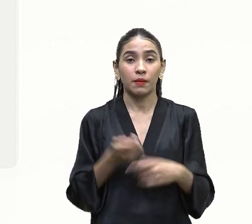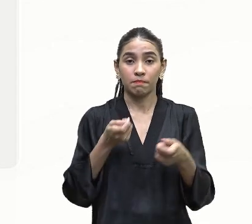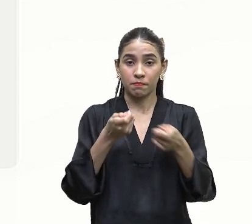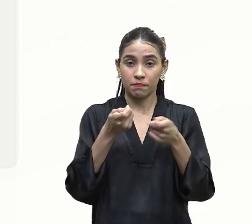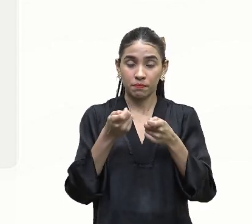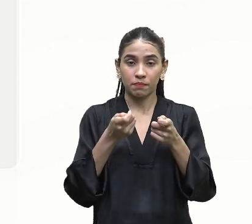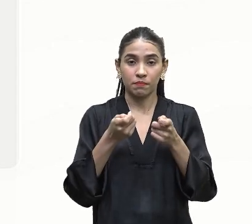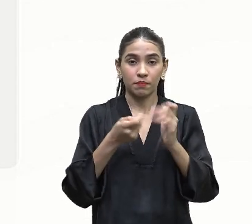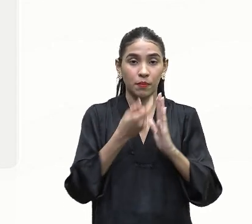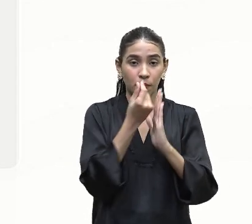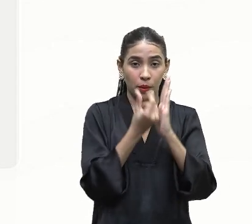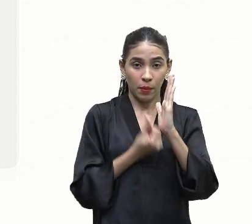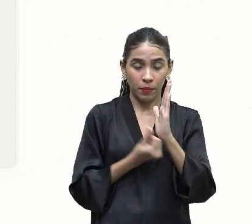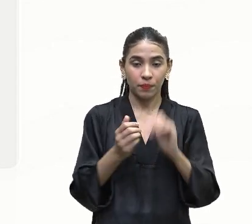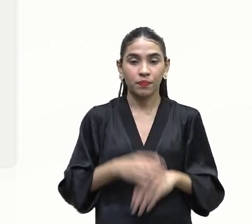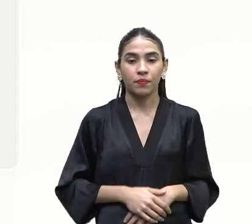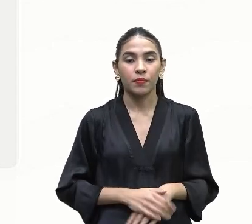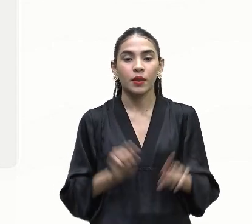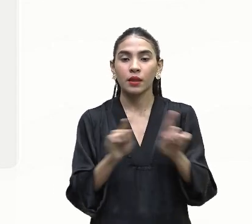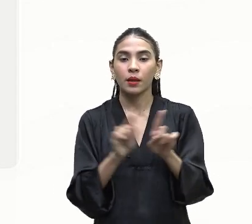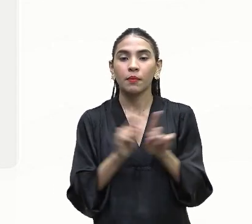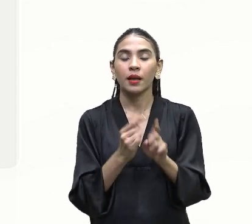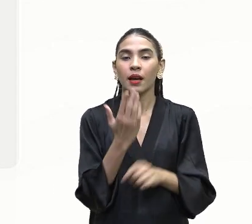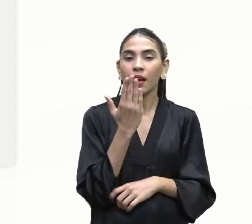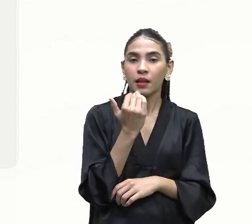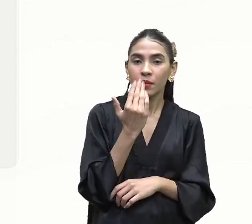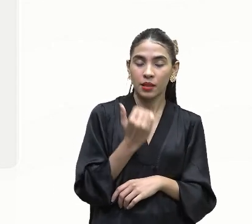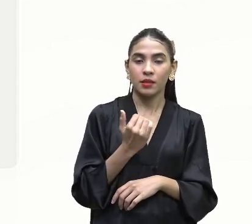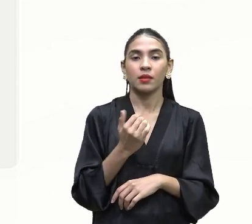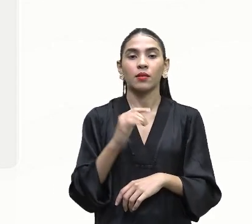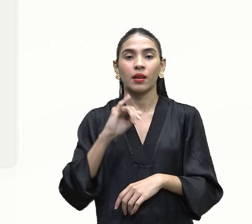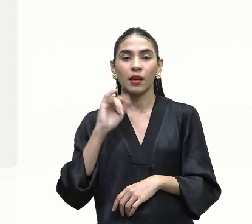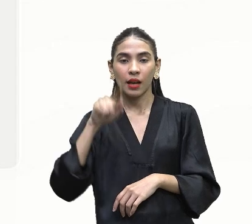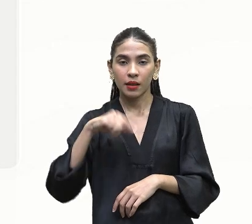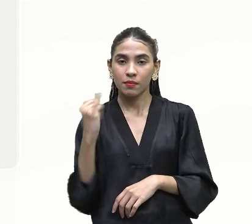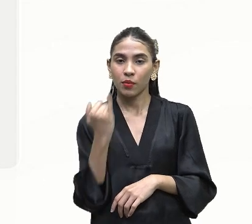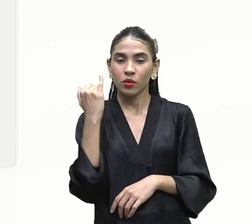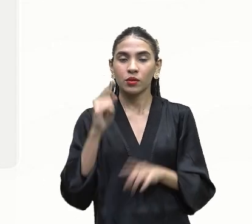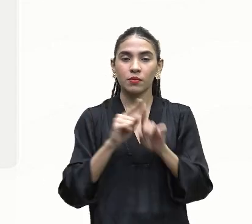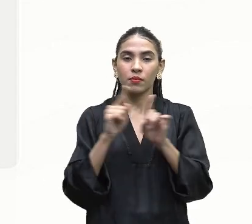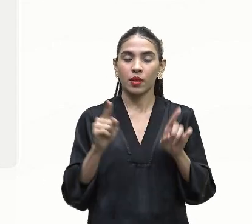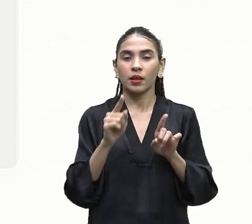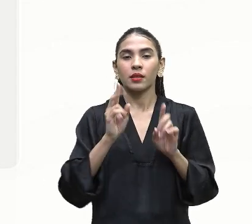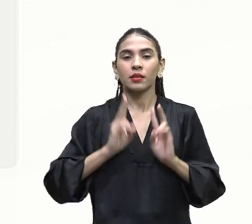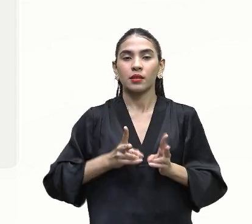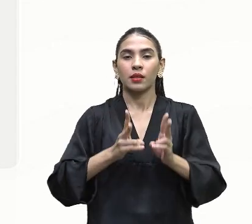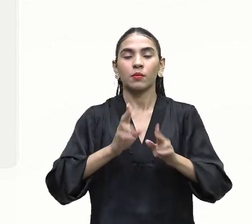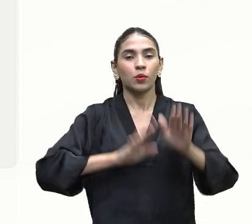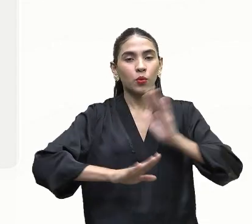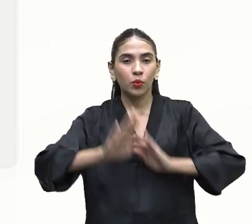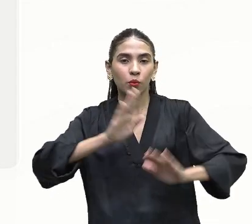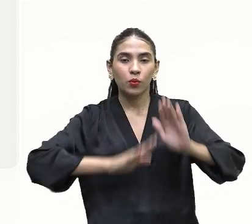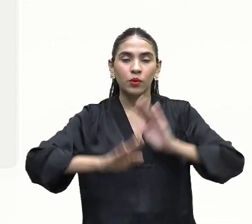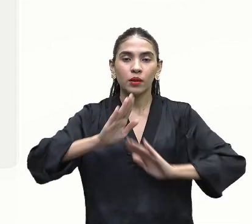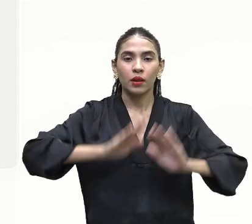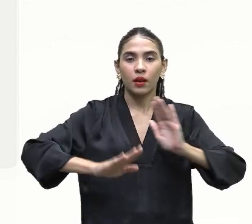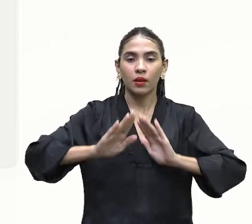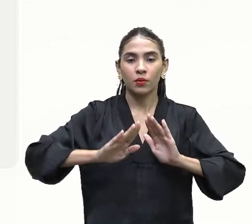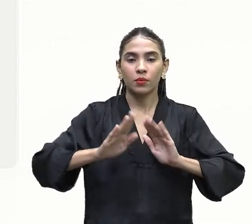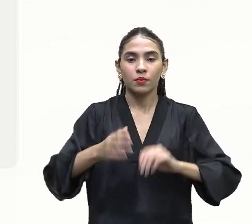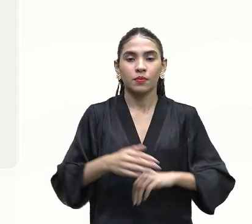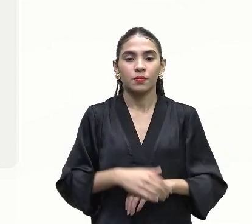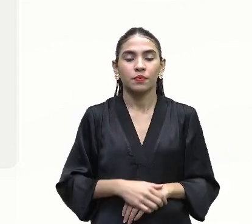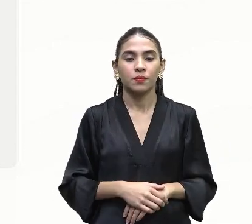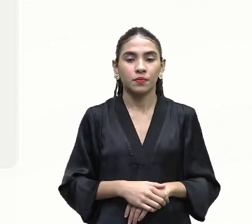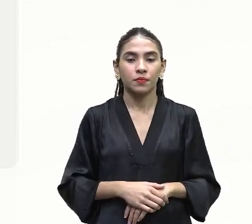orçamento. Com a alimentação, que também é essencial, mas tendo o cuidado de consumir